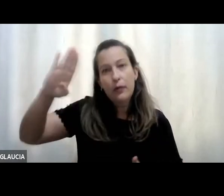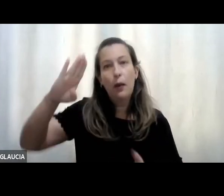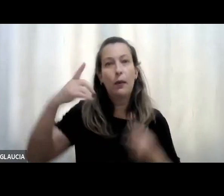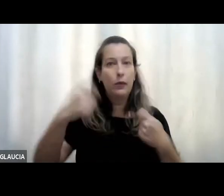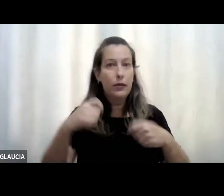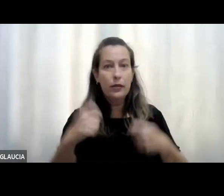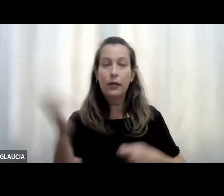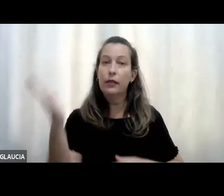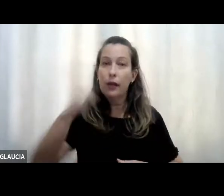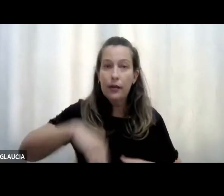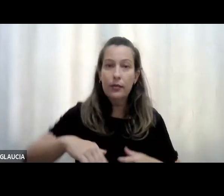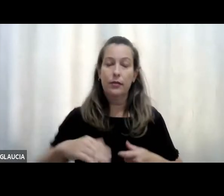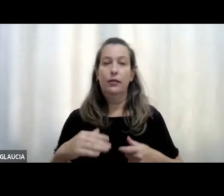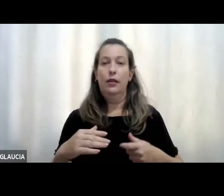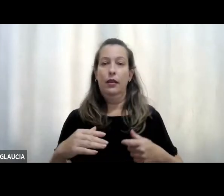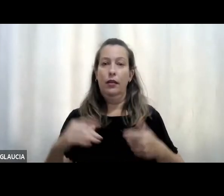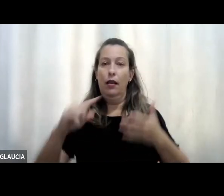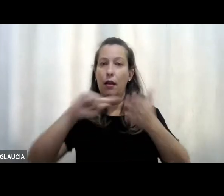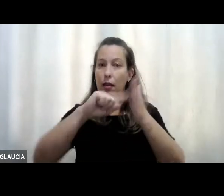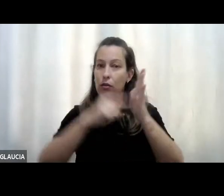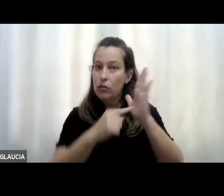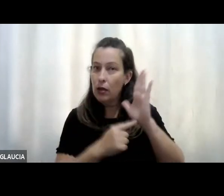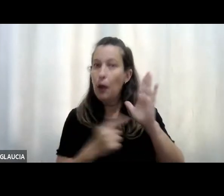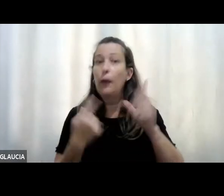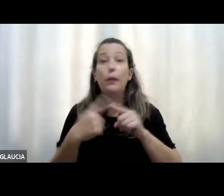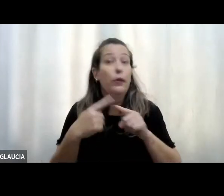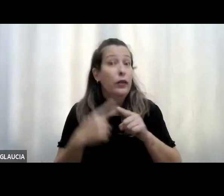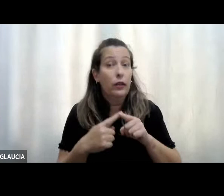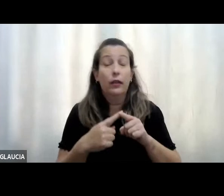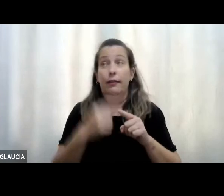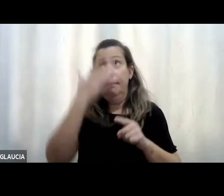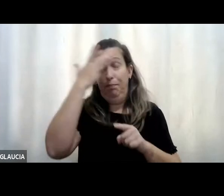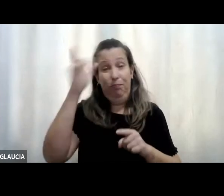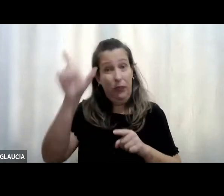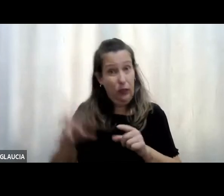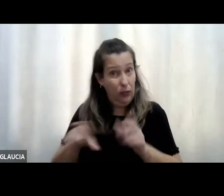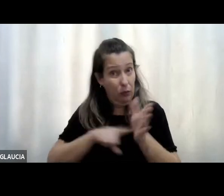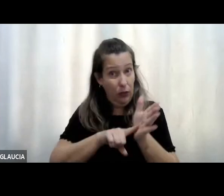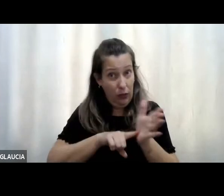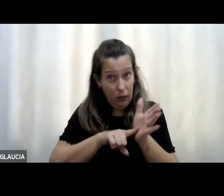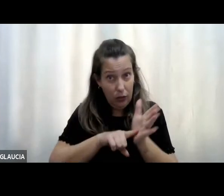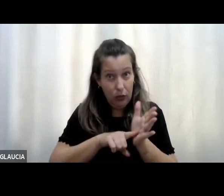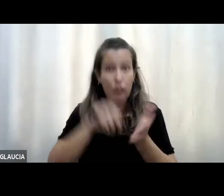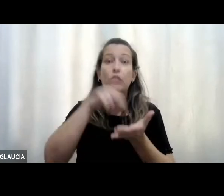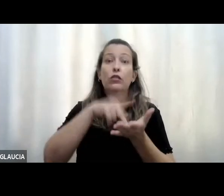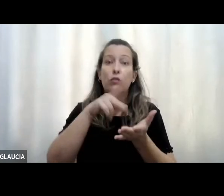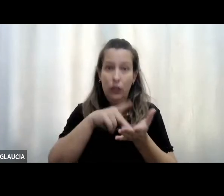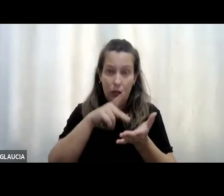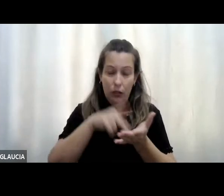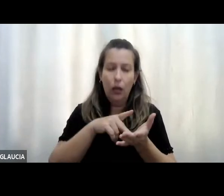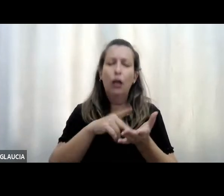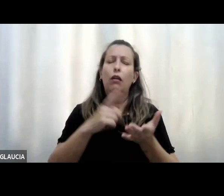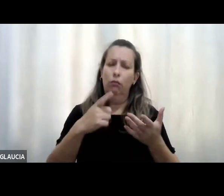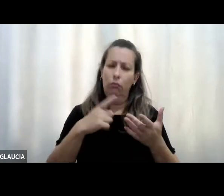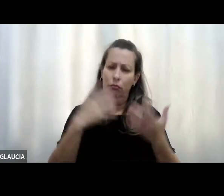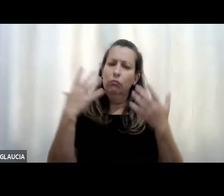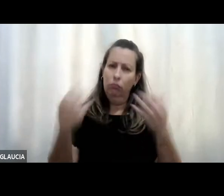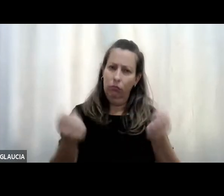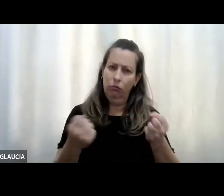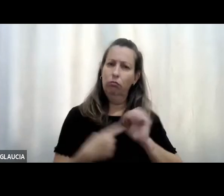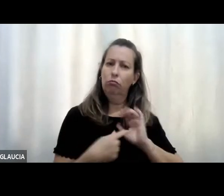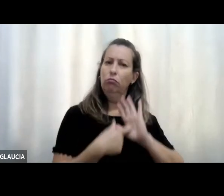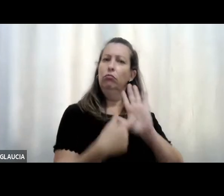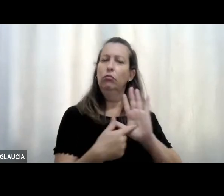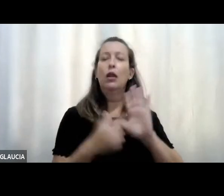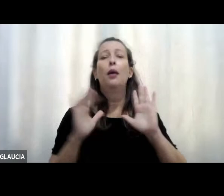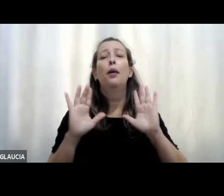essas questões, porque os pesquisadores, de fato, eles se colocam à disposição, mas